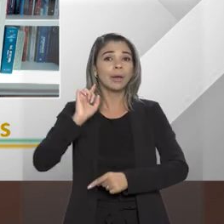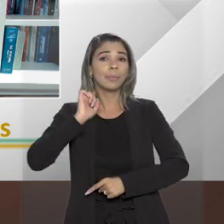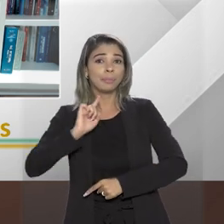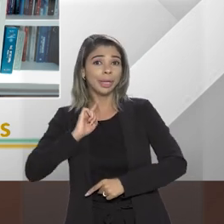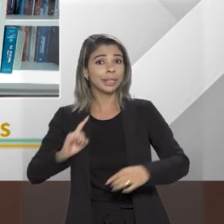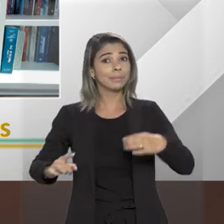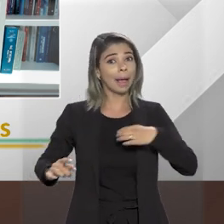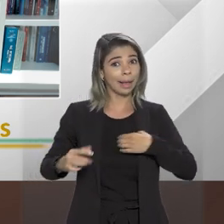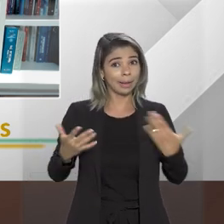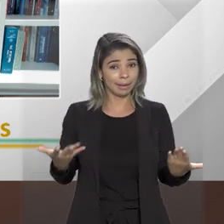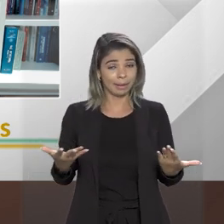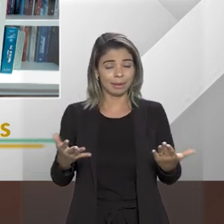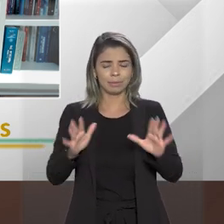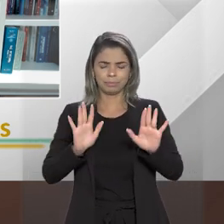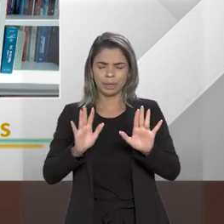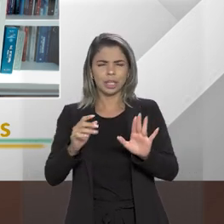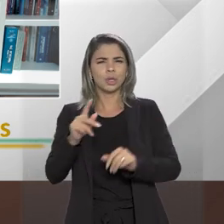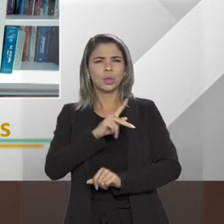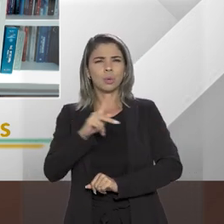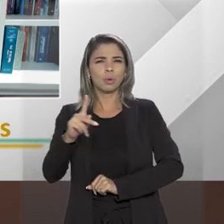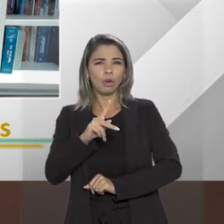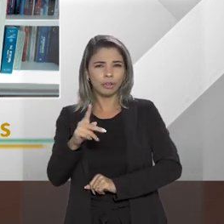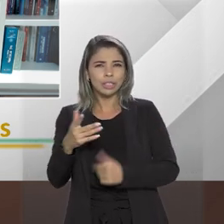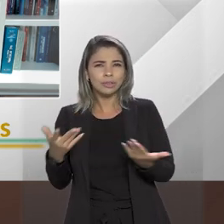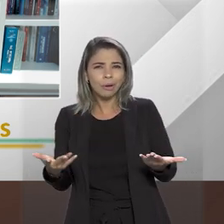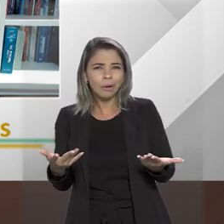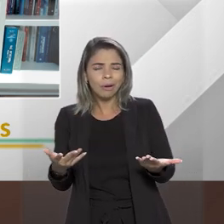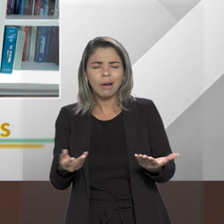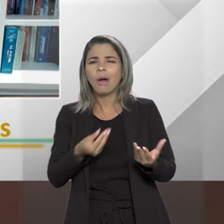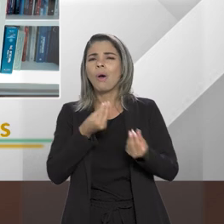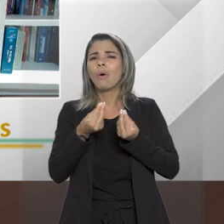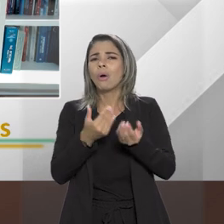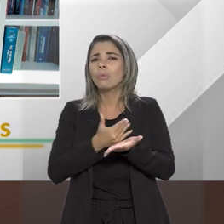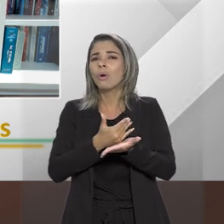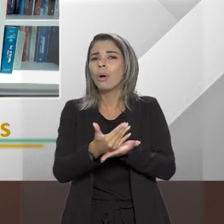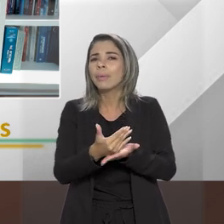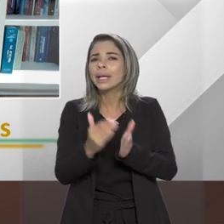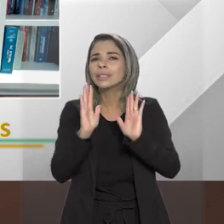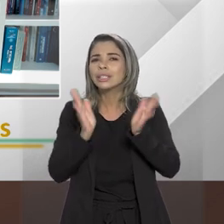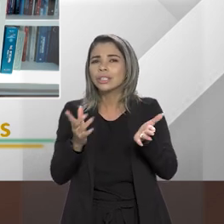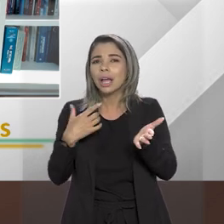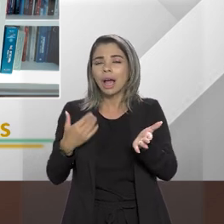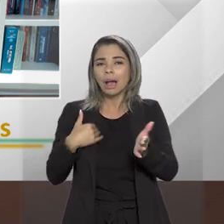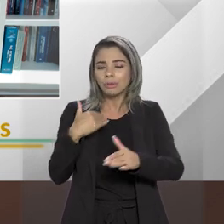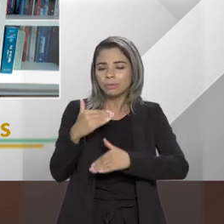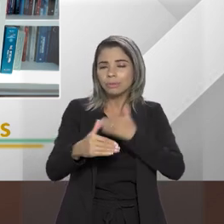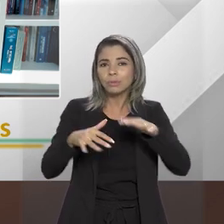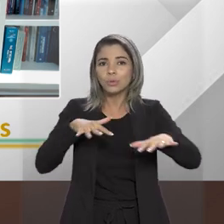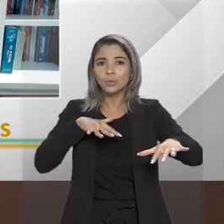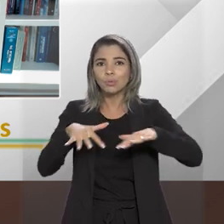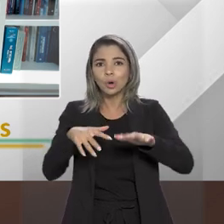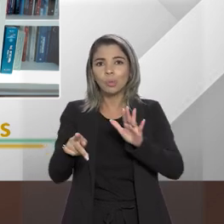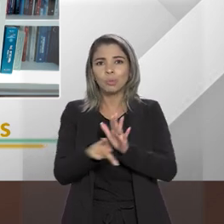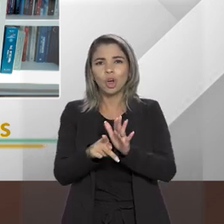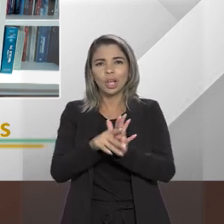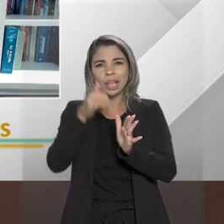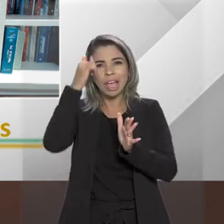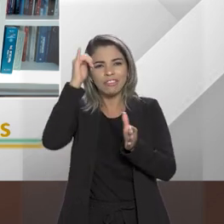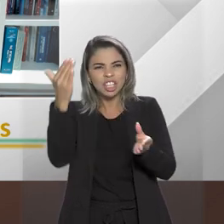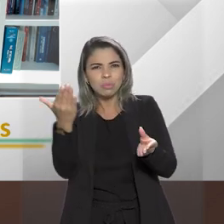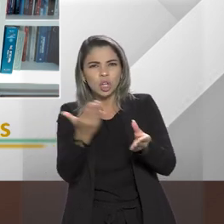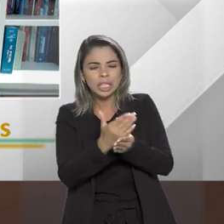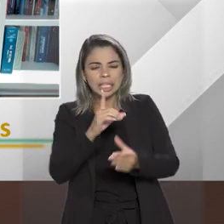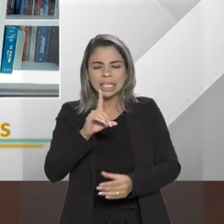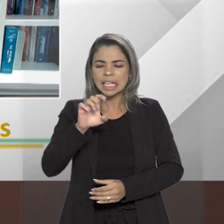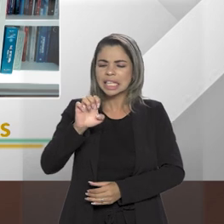Bahia. Agora, professor Didier, a partir de quando e como é que ganhou força esse movimento da dejudicialização no contexto